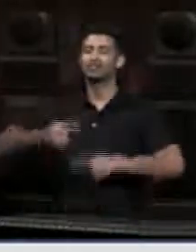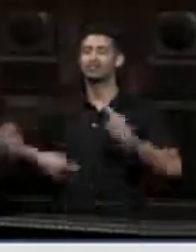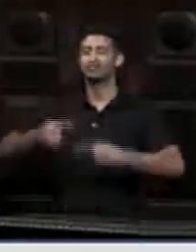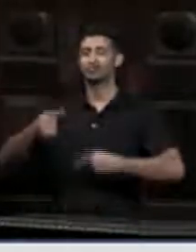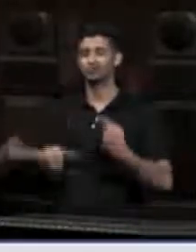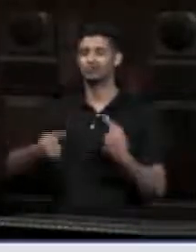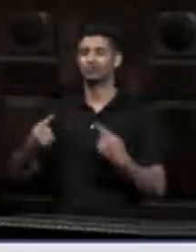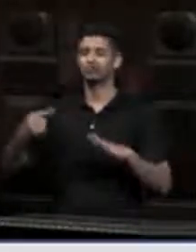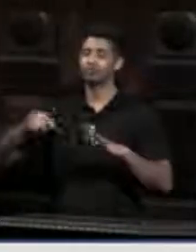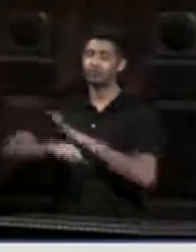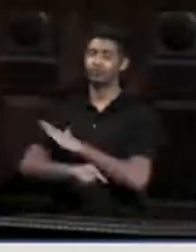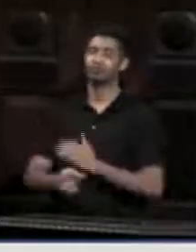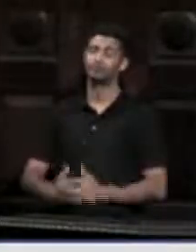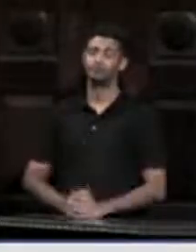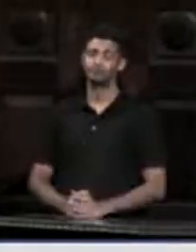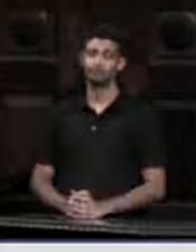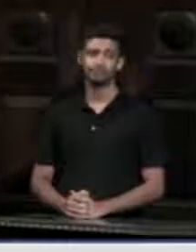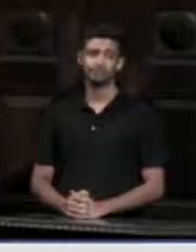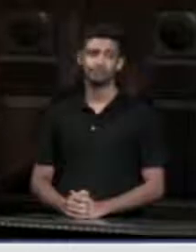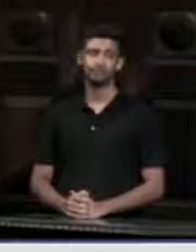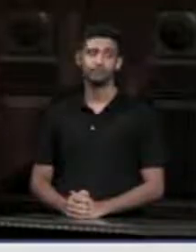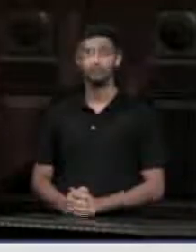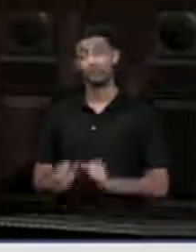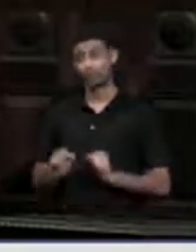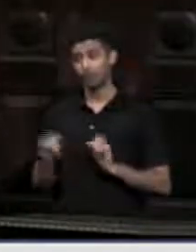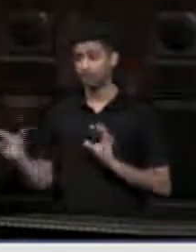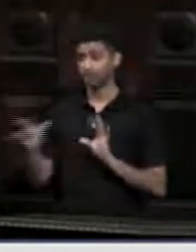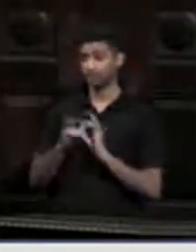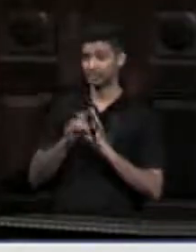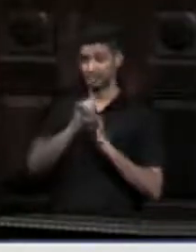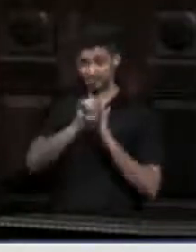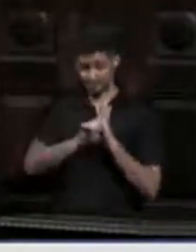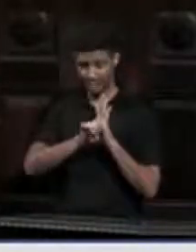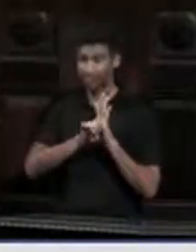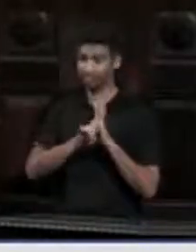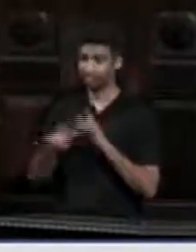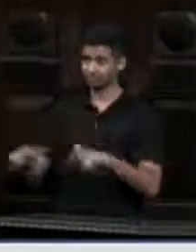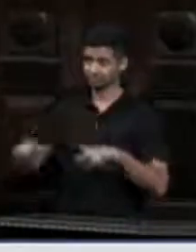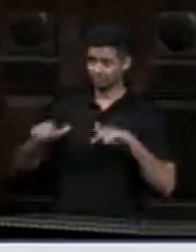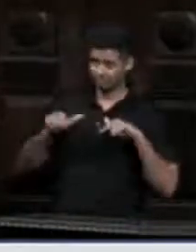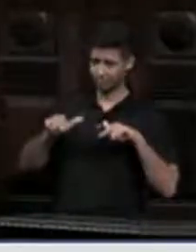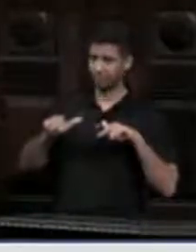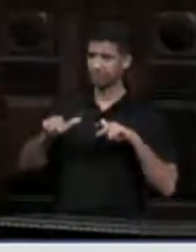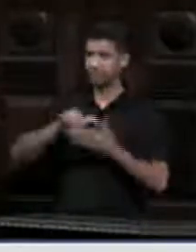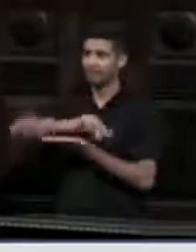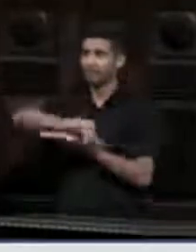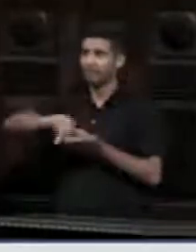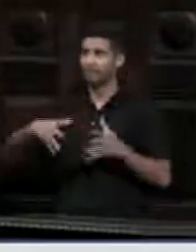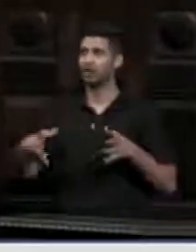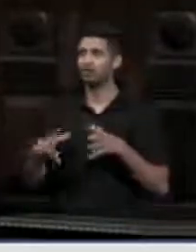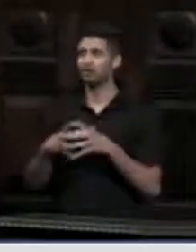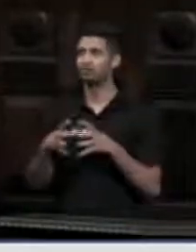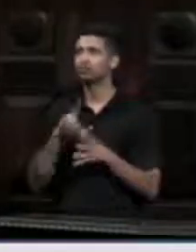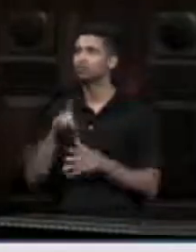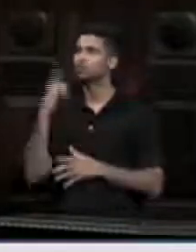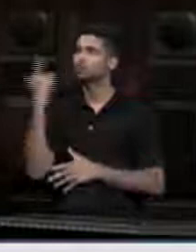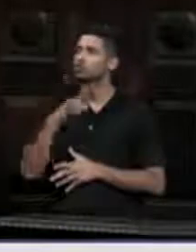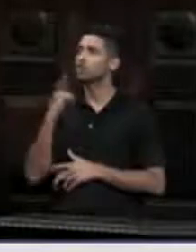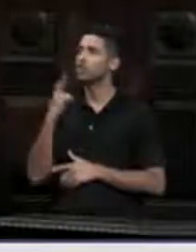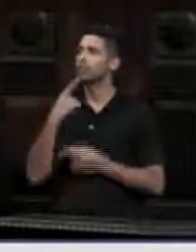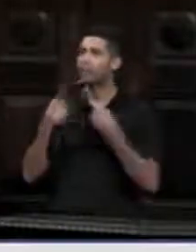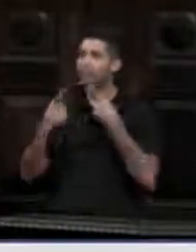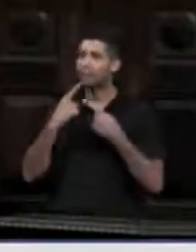mais profundidade. Talvez com as emendas que recebeu, várias comissões possam se debruçar melhor.